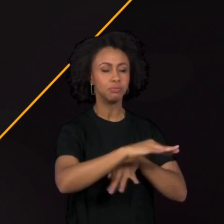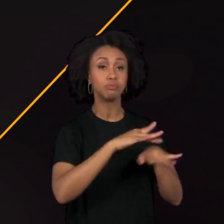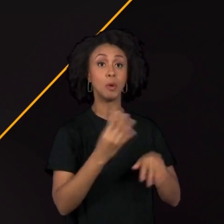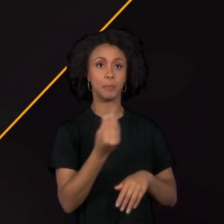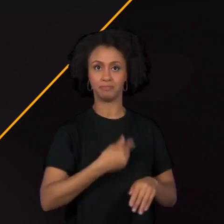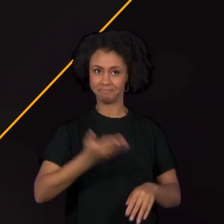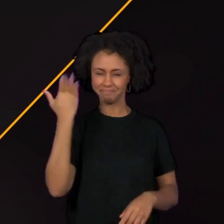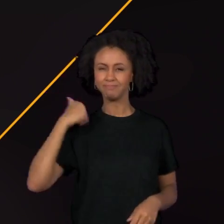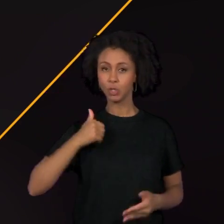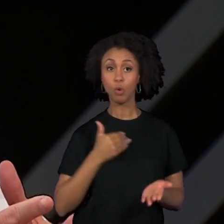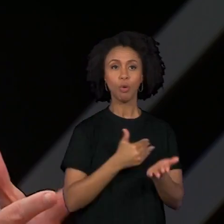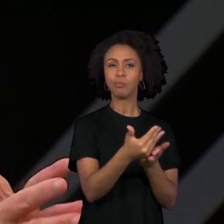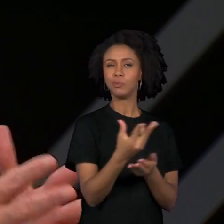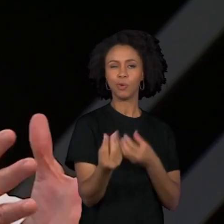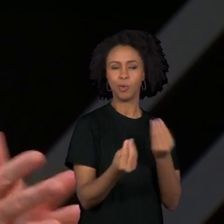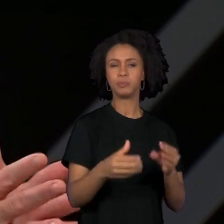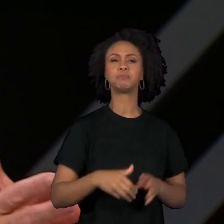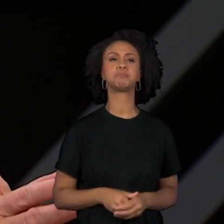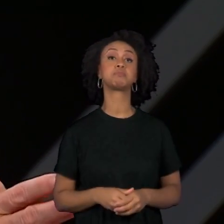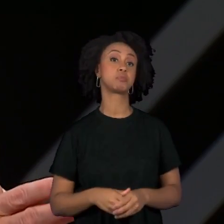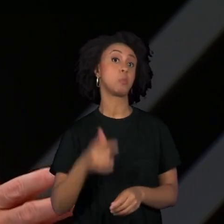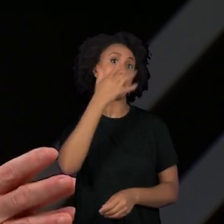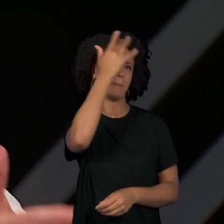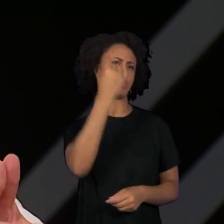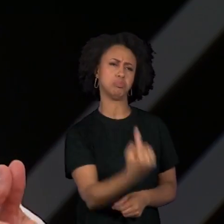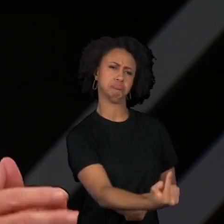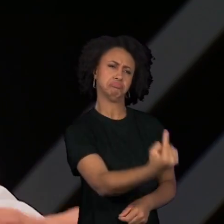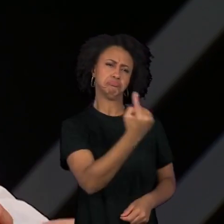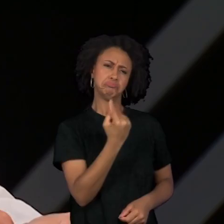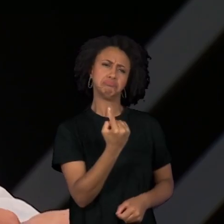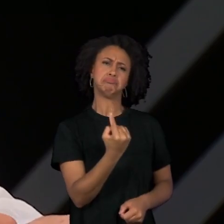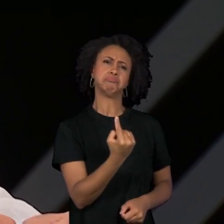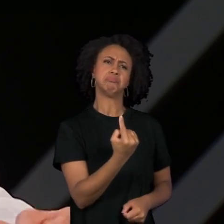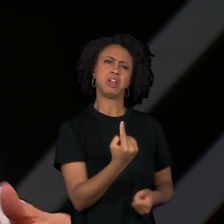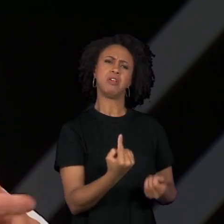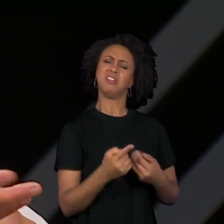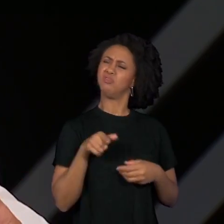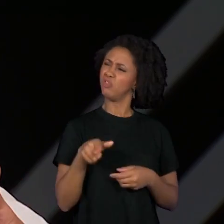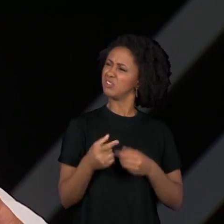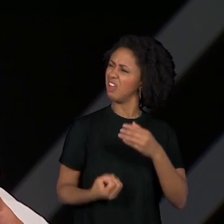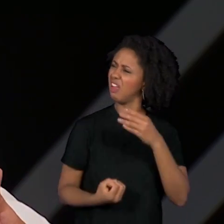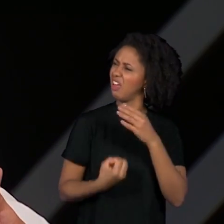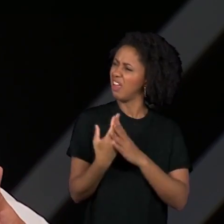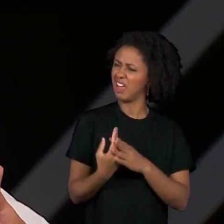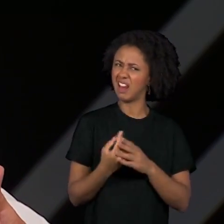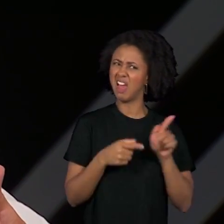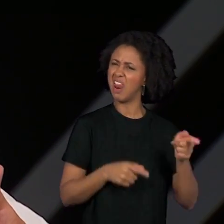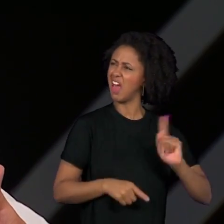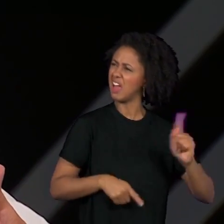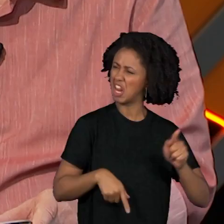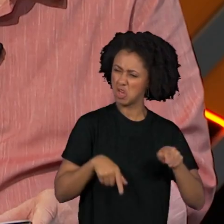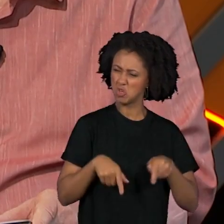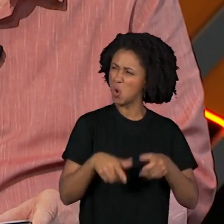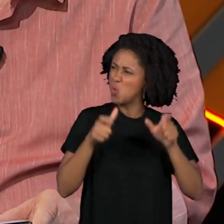começou assim. Alguém chegou para mim e falou, mas você vai criar café filosófico no